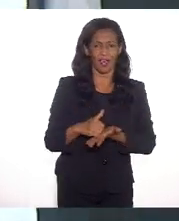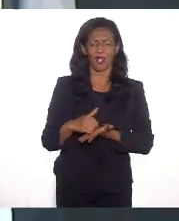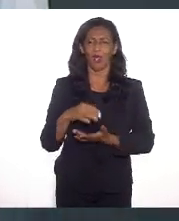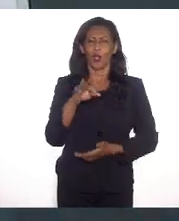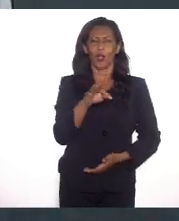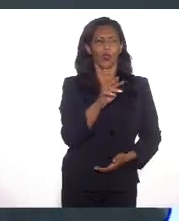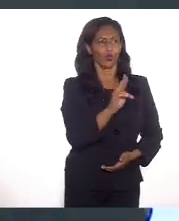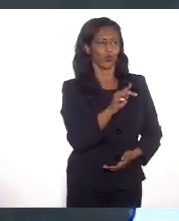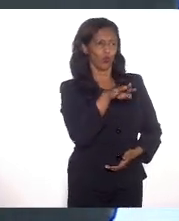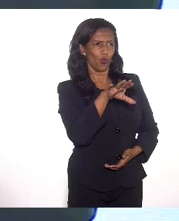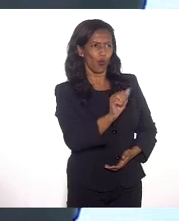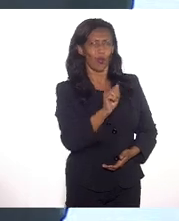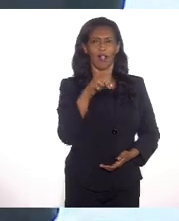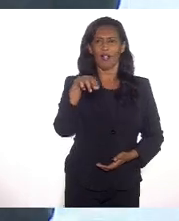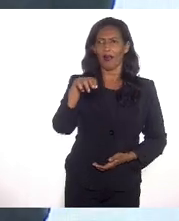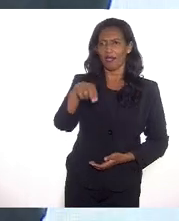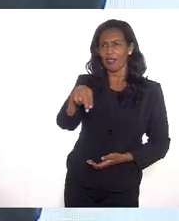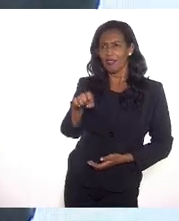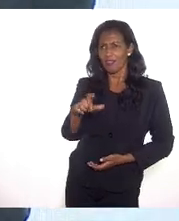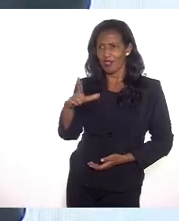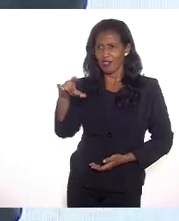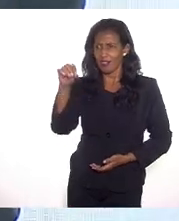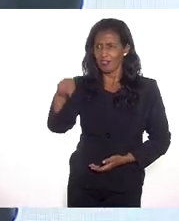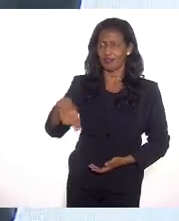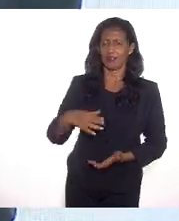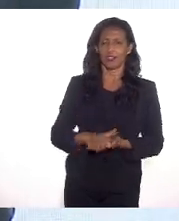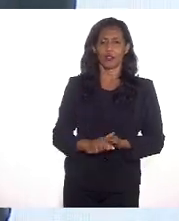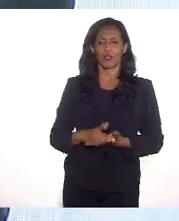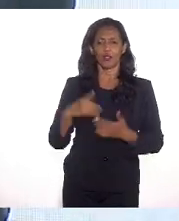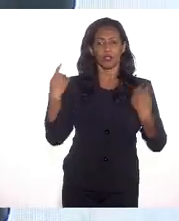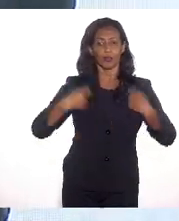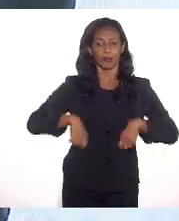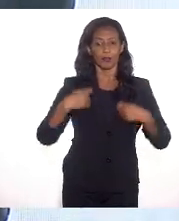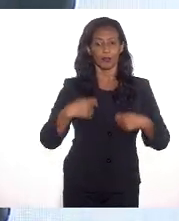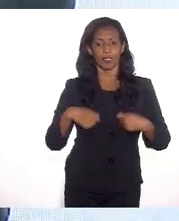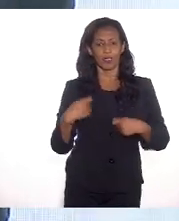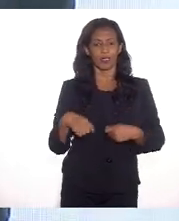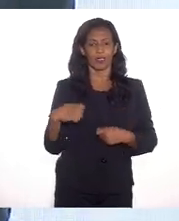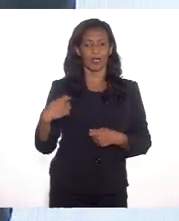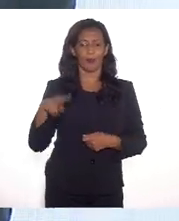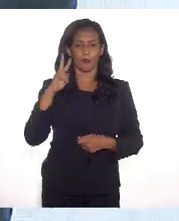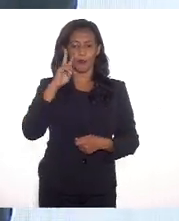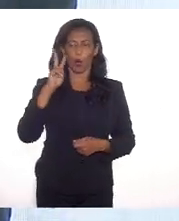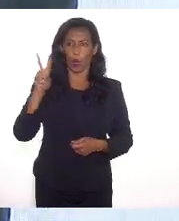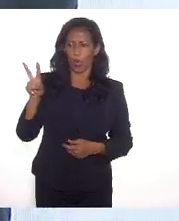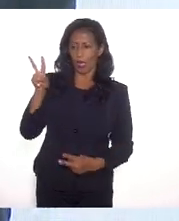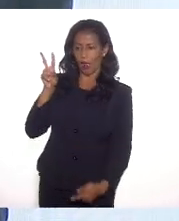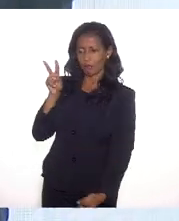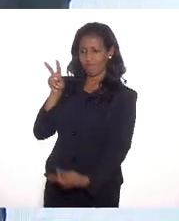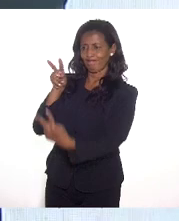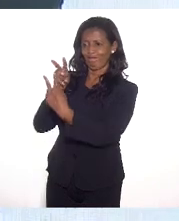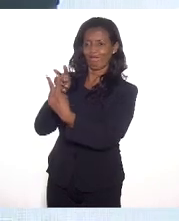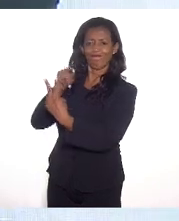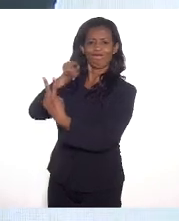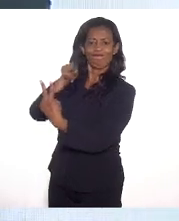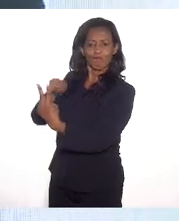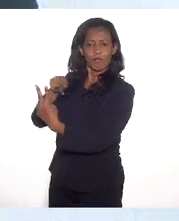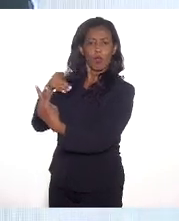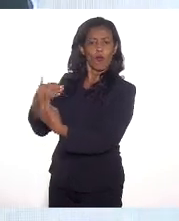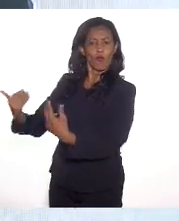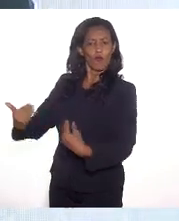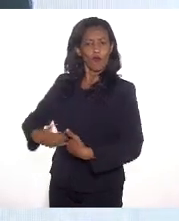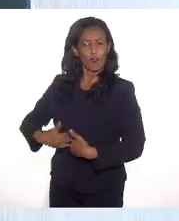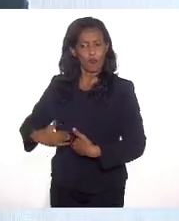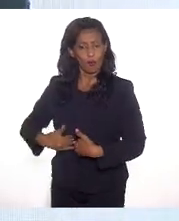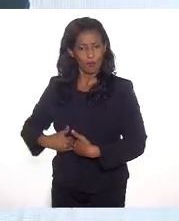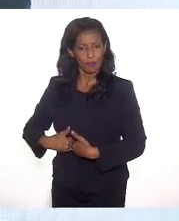Tutuca, Nelson, que a gente precisa olhar para quem mais precisa, para quem tem fome, e a